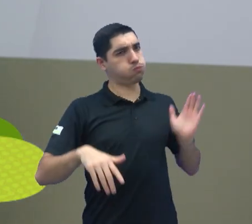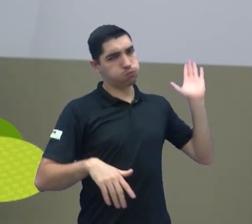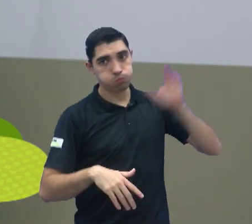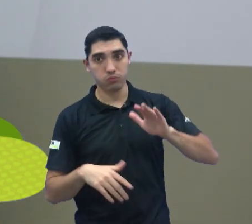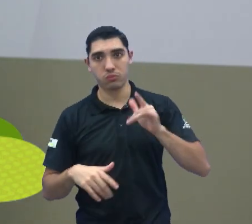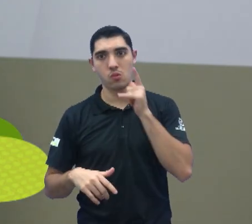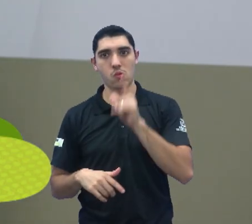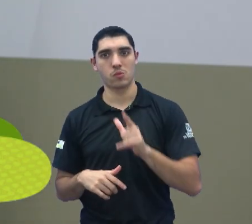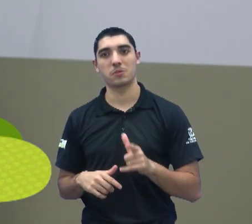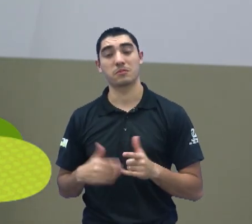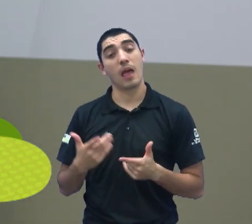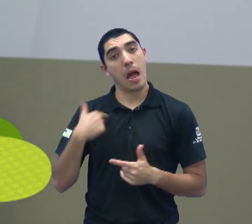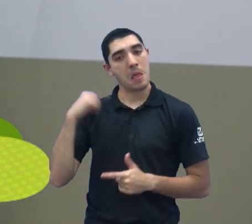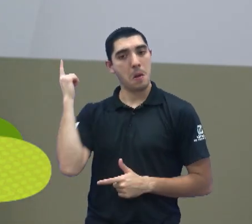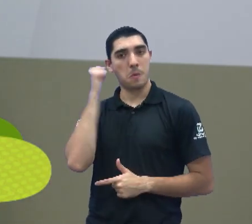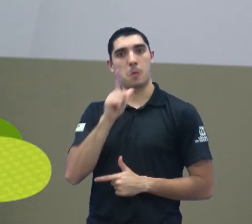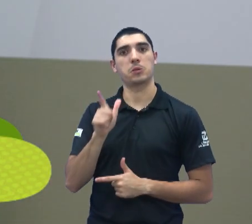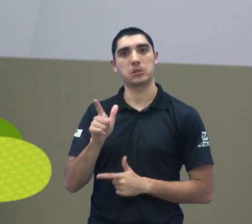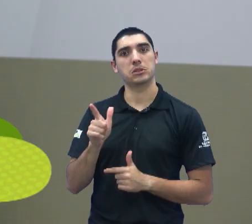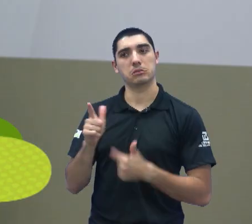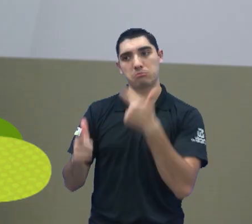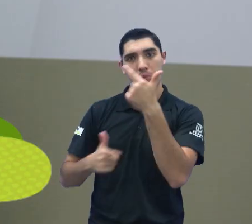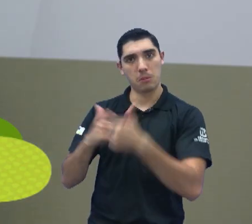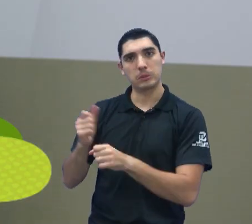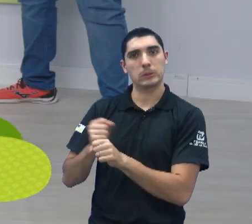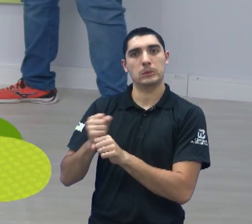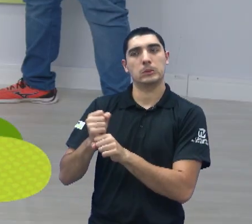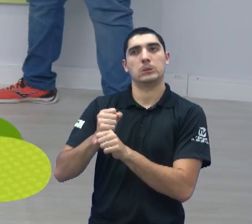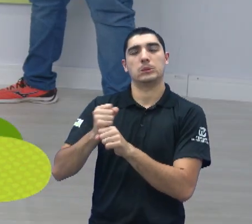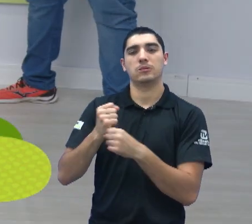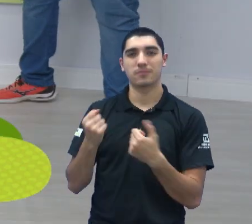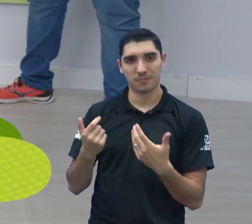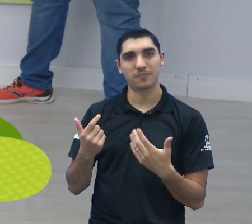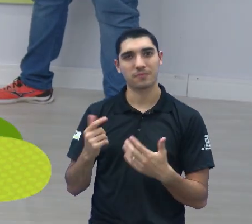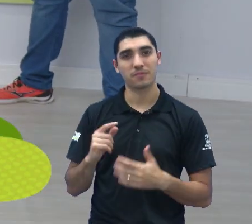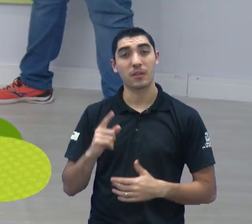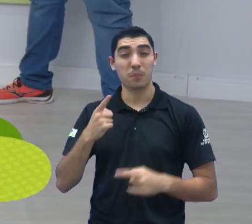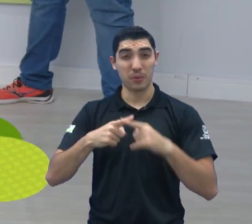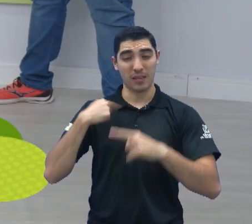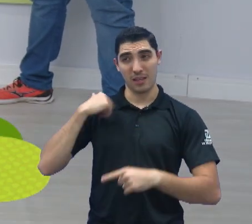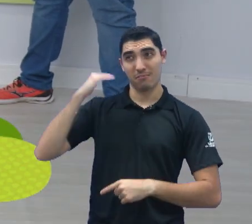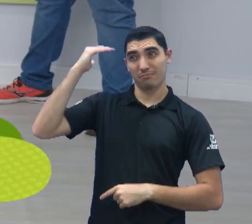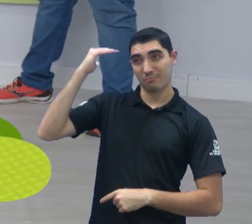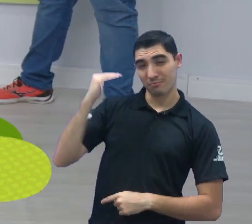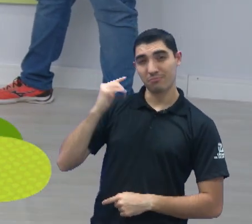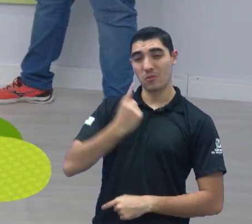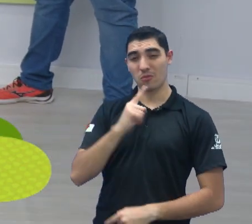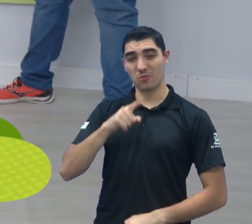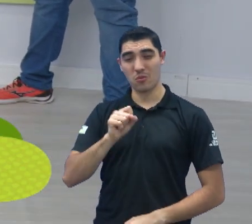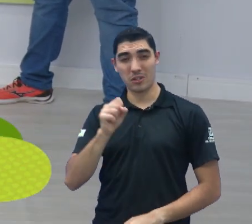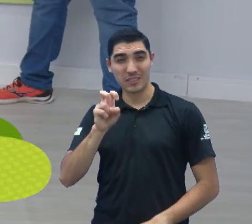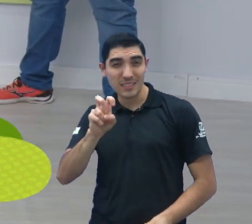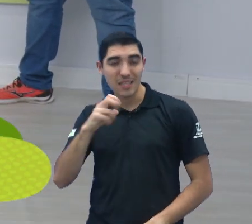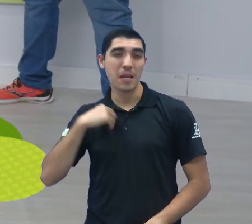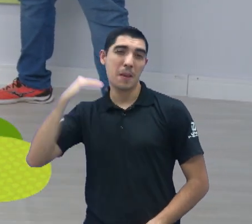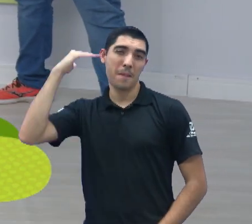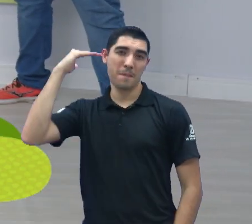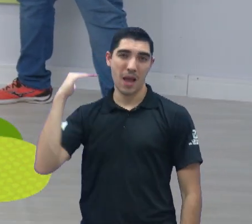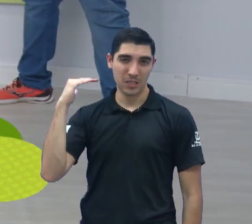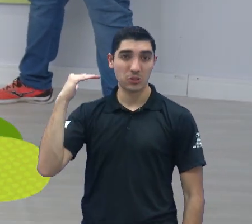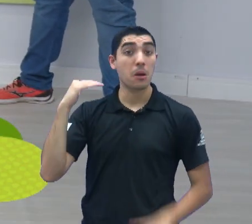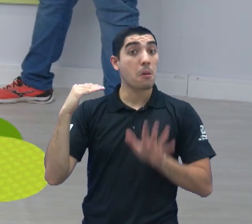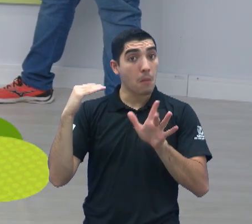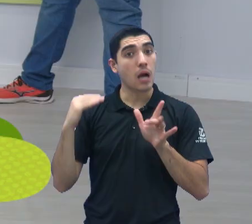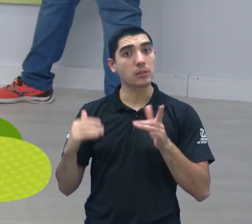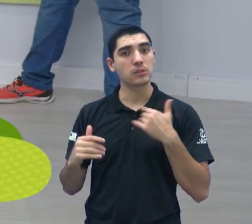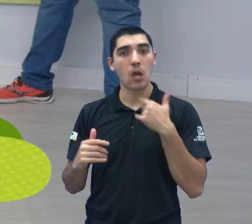por isso que eu consegui jogar por um tempo ainda, porque se dependesse da altura, eu ia ser no máximo líbero, mas eu sei ensinar a manchete, agora